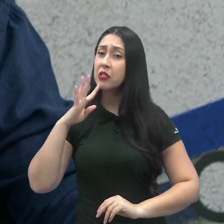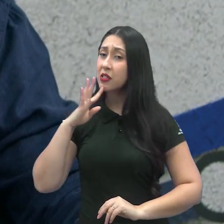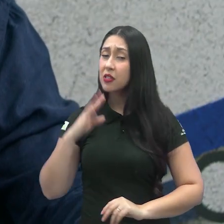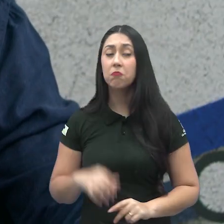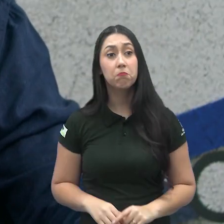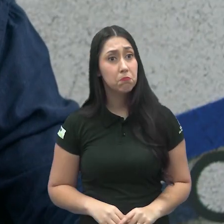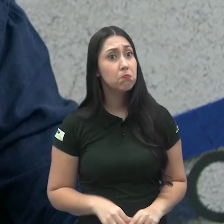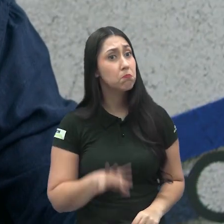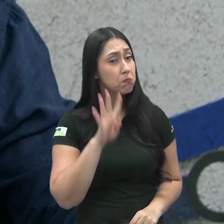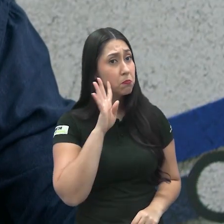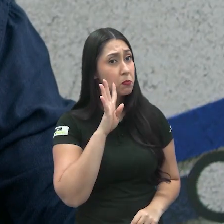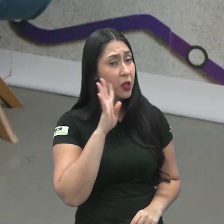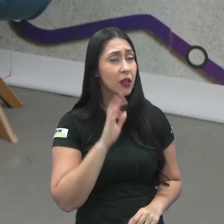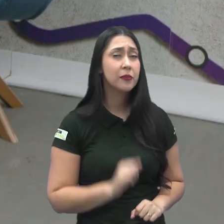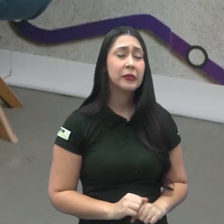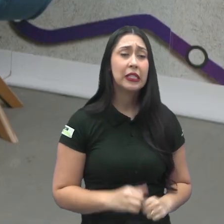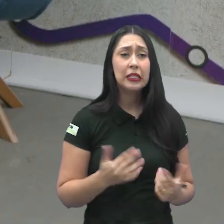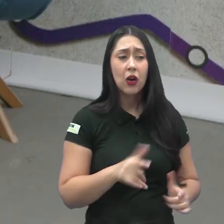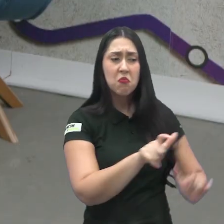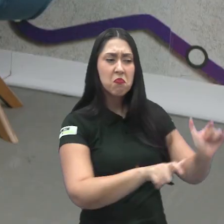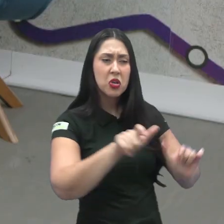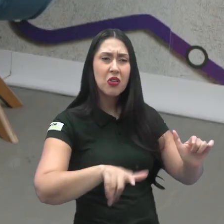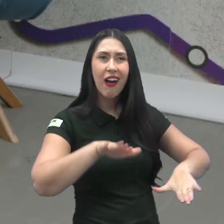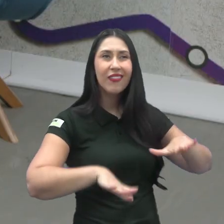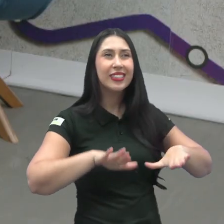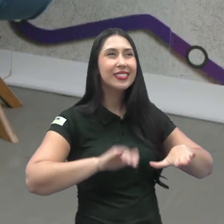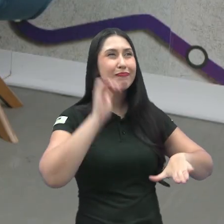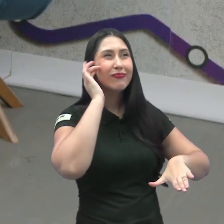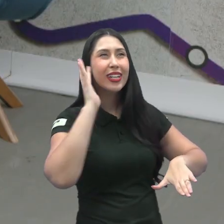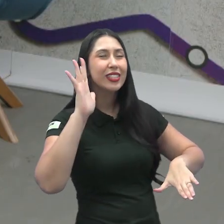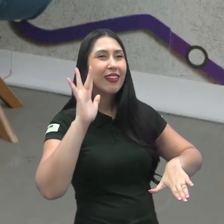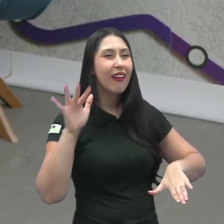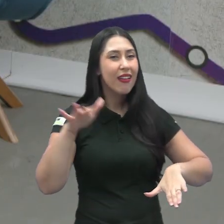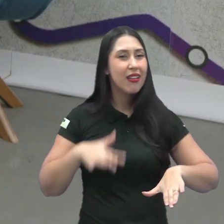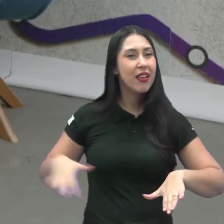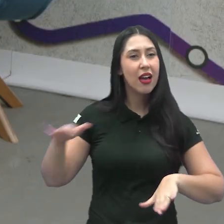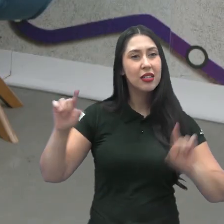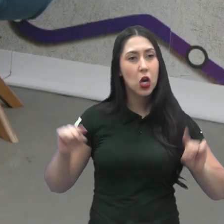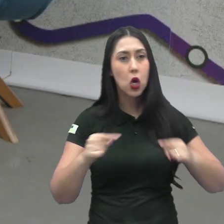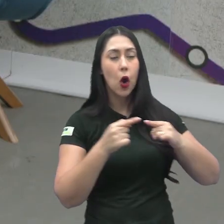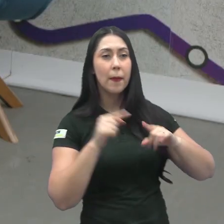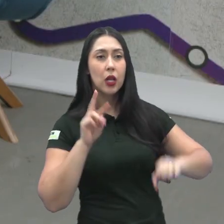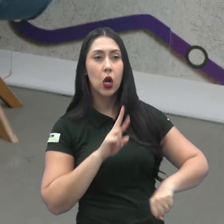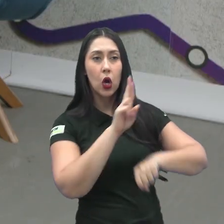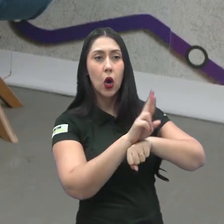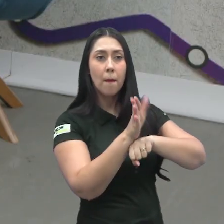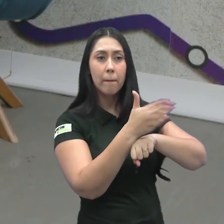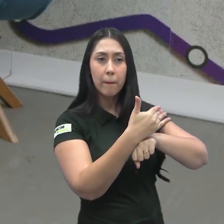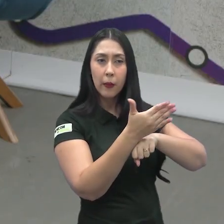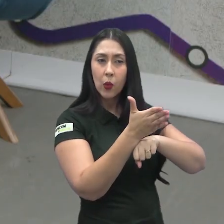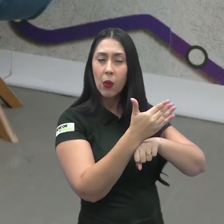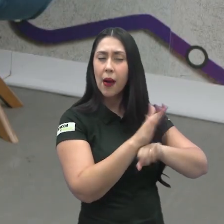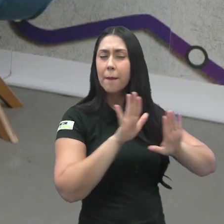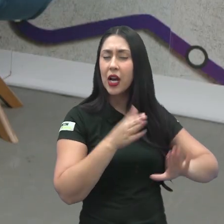melhora. Muito bacana. Professor, no imaginário das pessoas, muita gente associa a área à diplomacia, né?